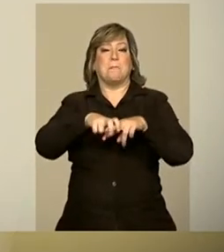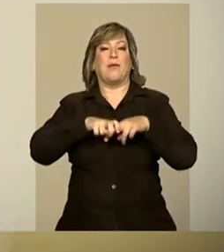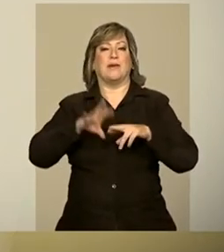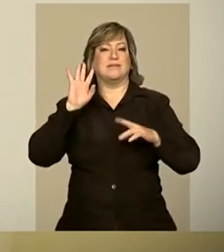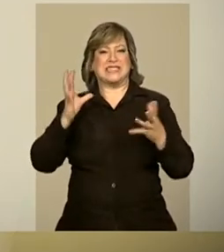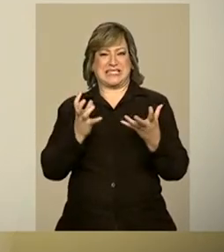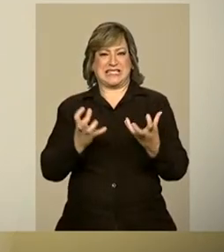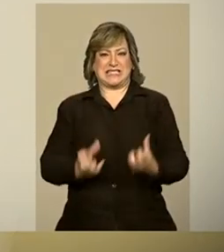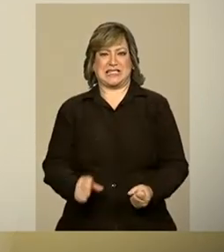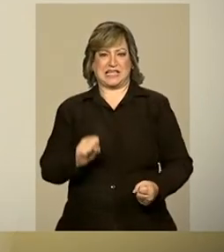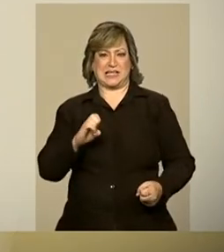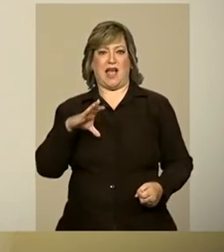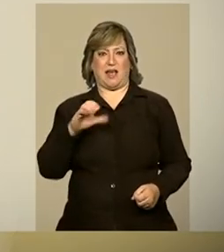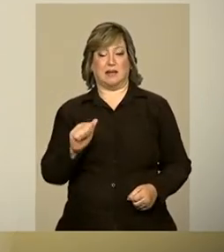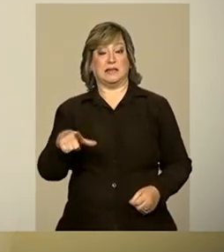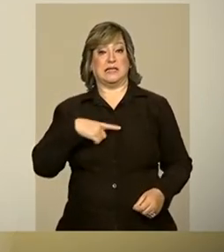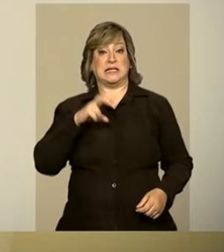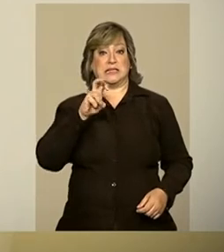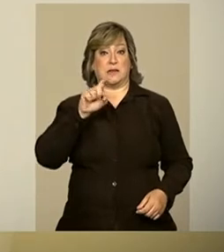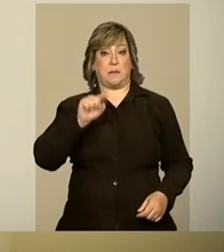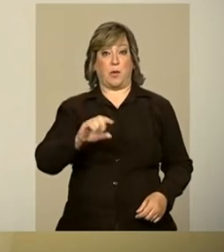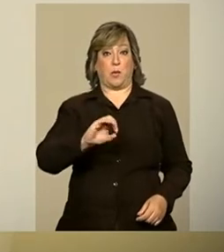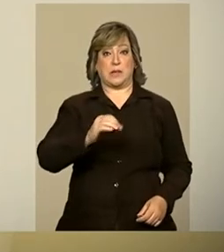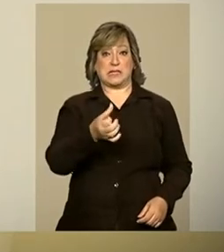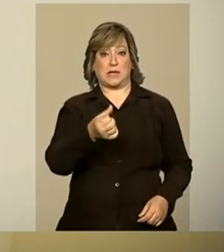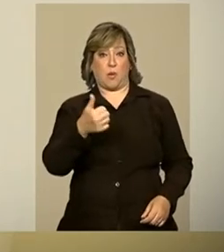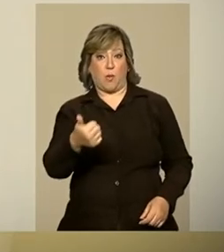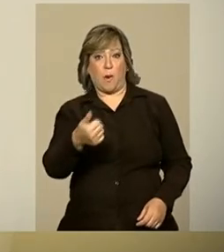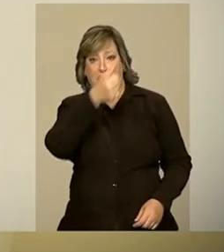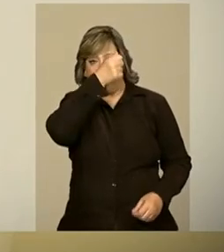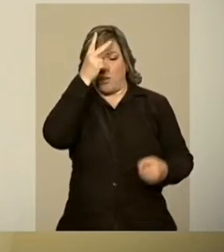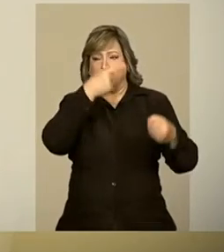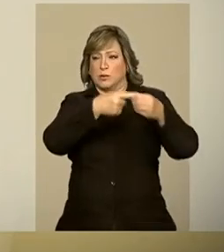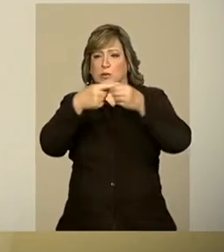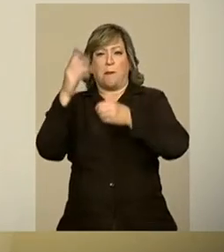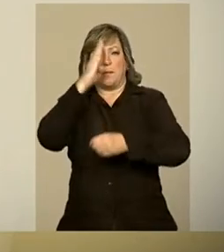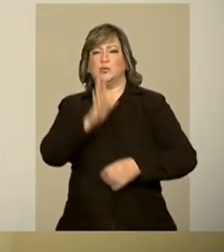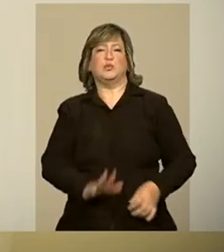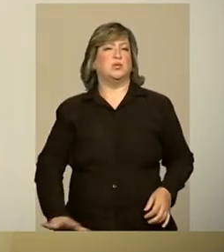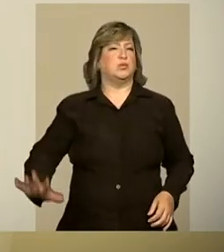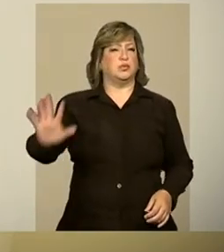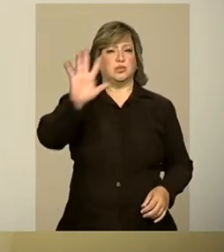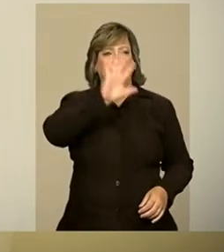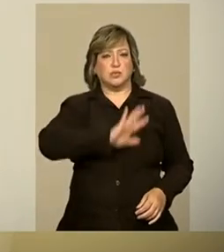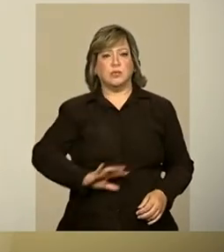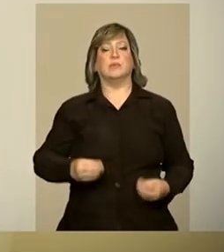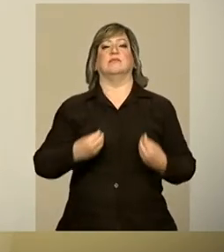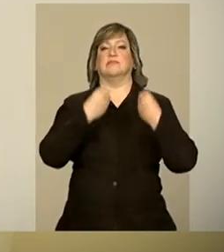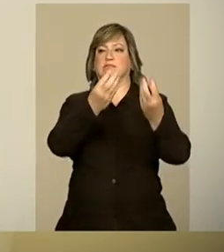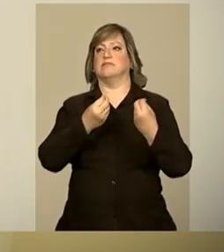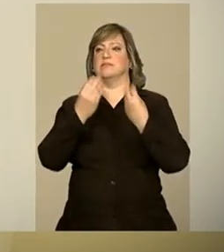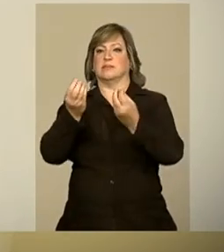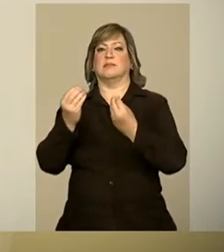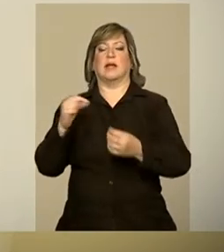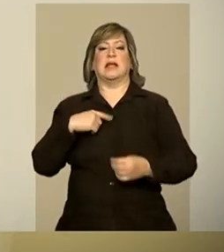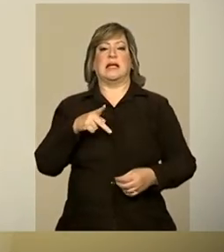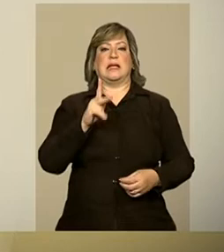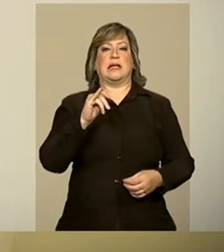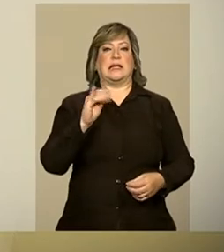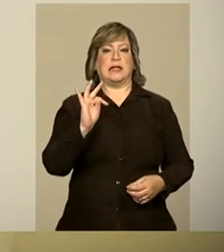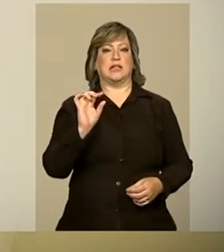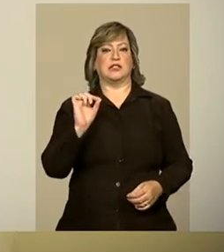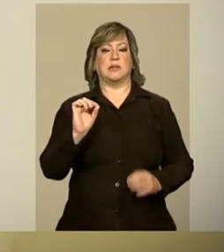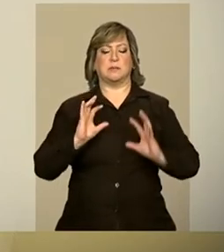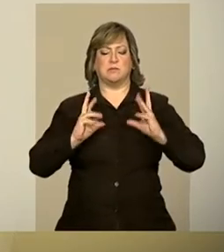são 5.061 municípios de todo o Brasil recebendo um kit de máquinas.